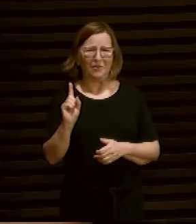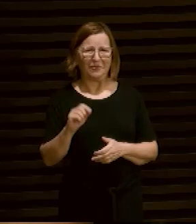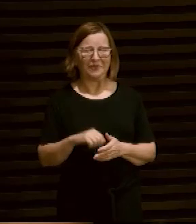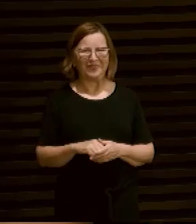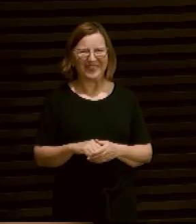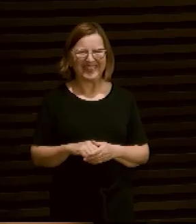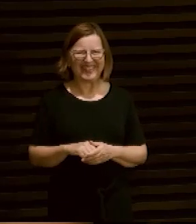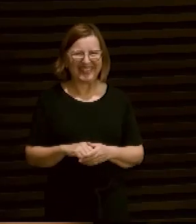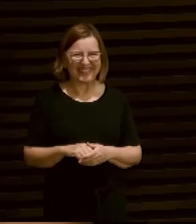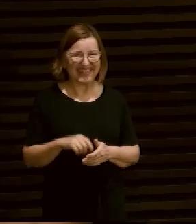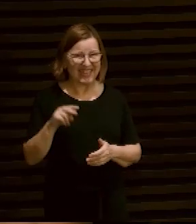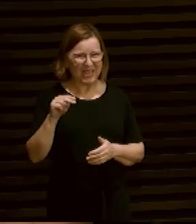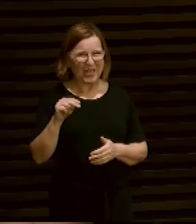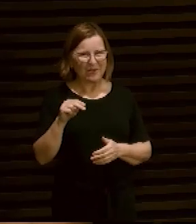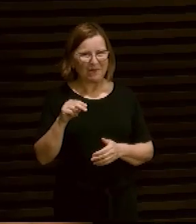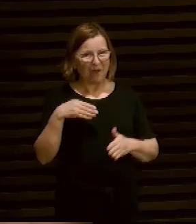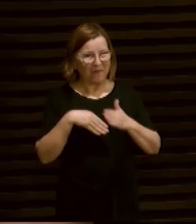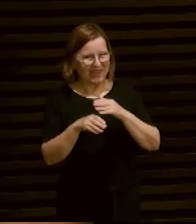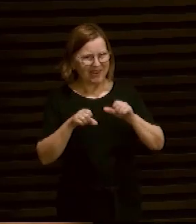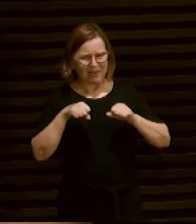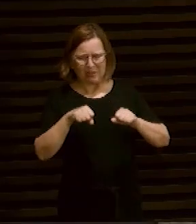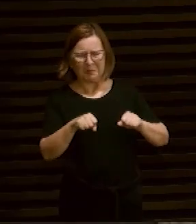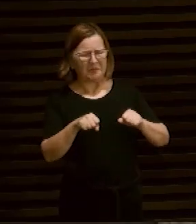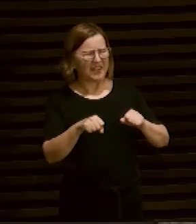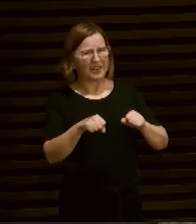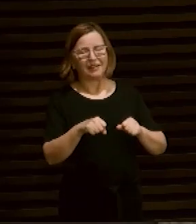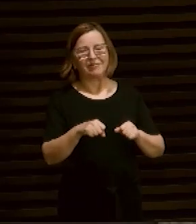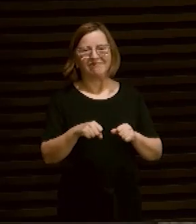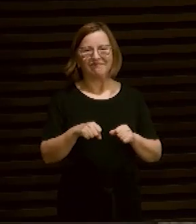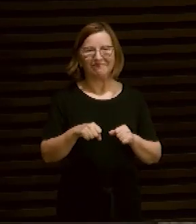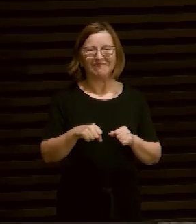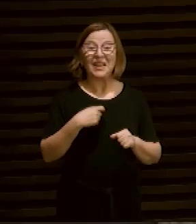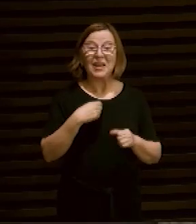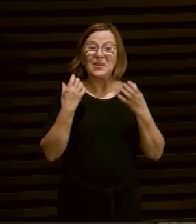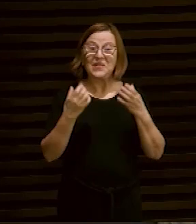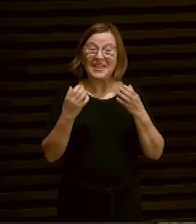aquela lista. Não, eu quero o Senhor.